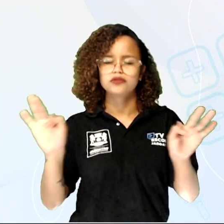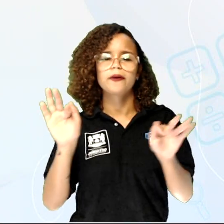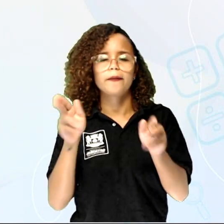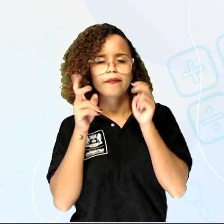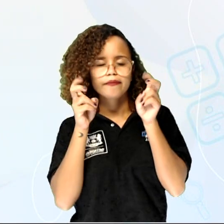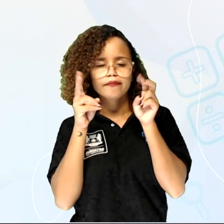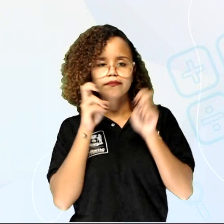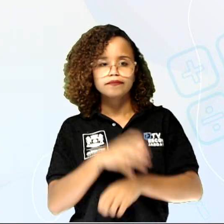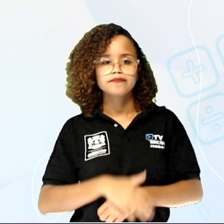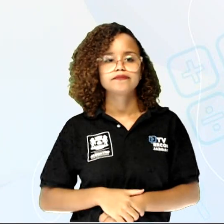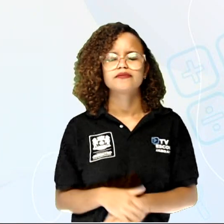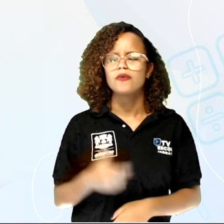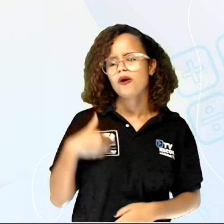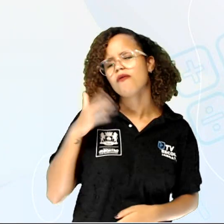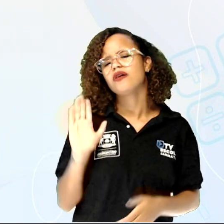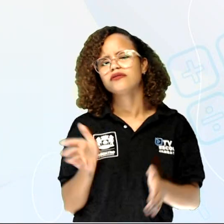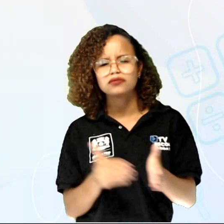No século